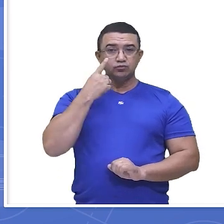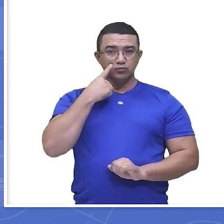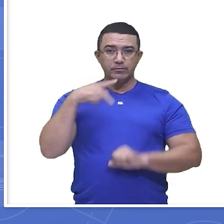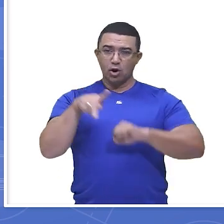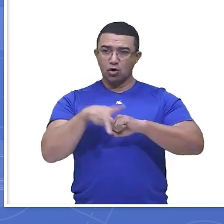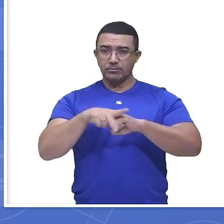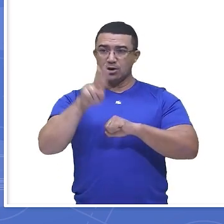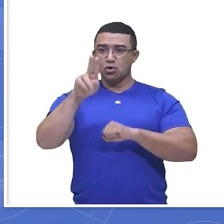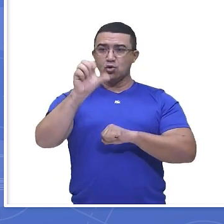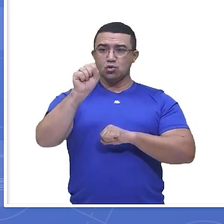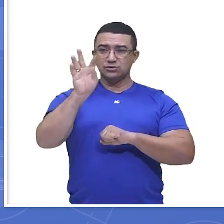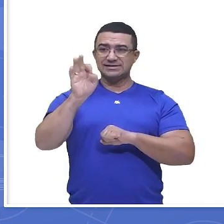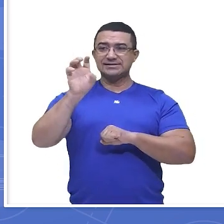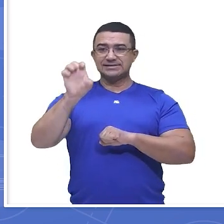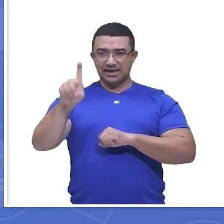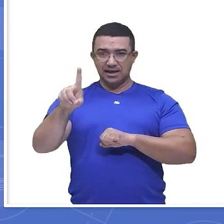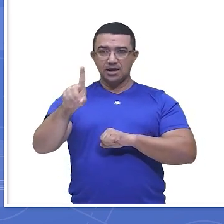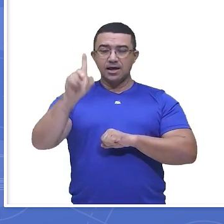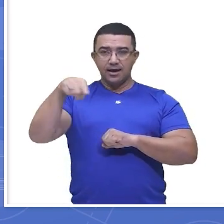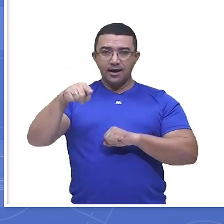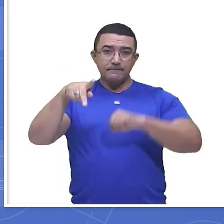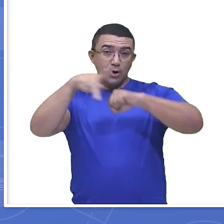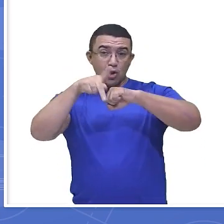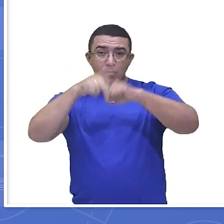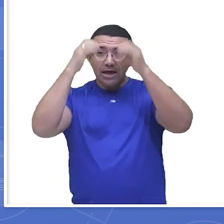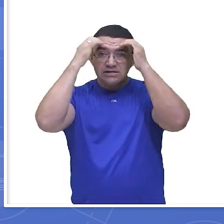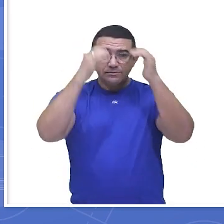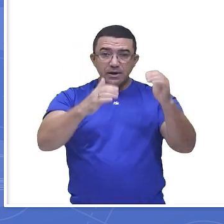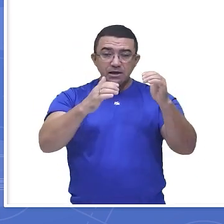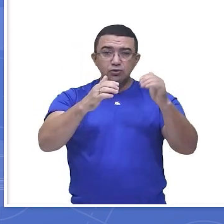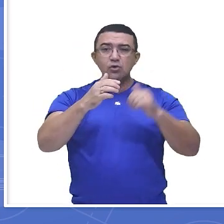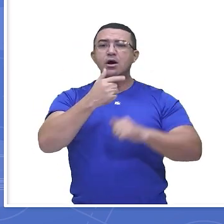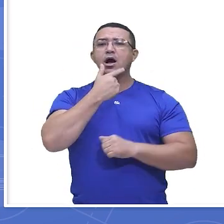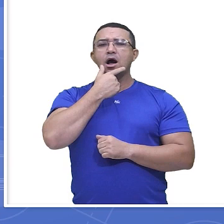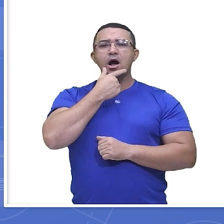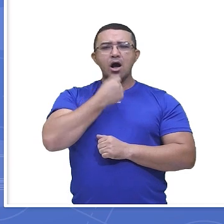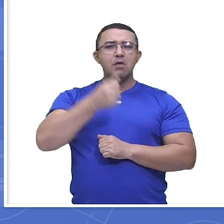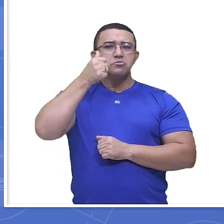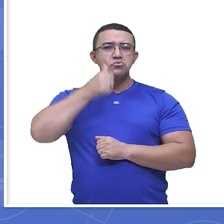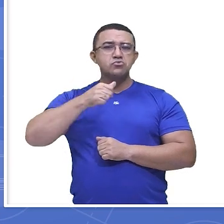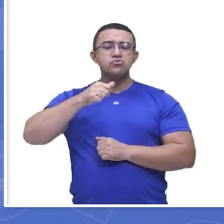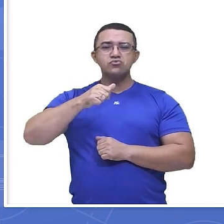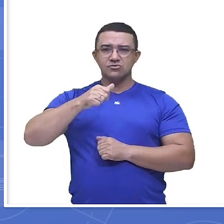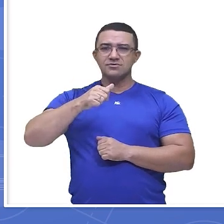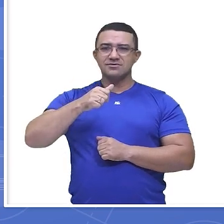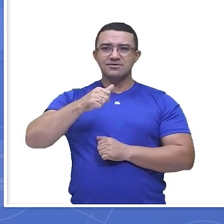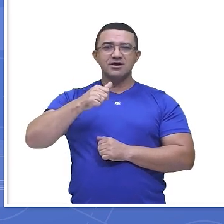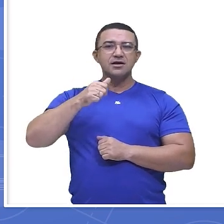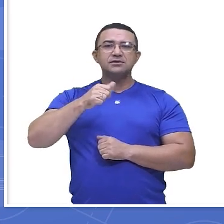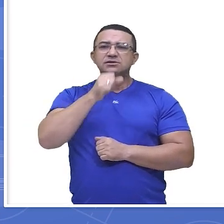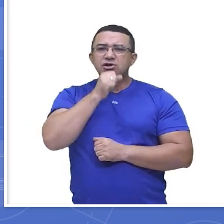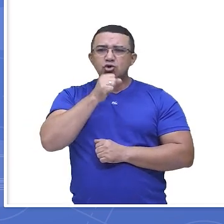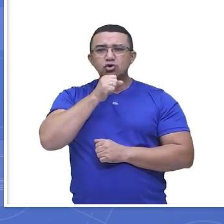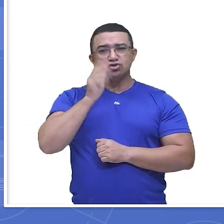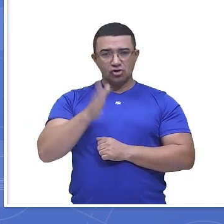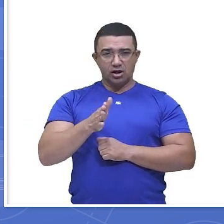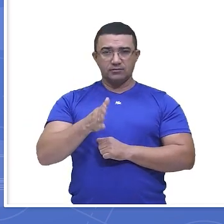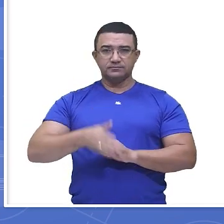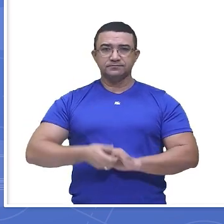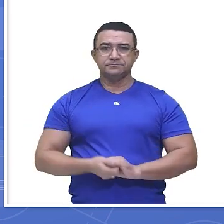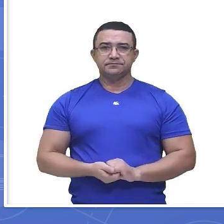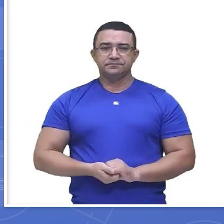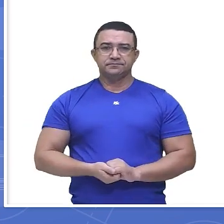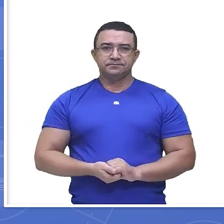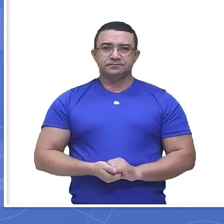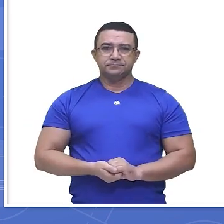senhor, a senhora, já é bem mais formal, né? O tratamento altamente formal. Vamos ver como ficam os